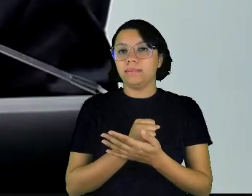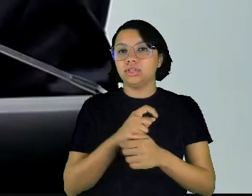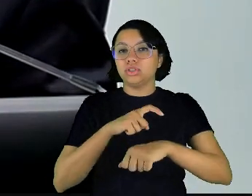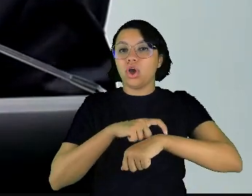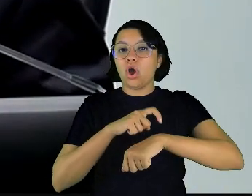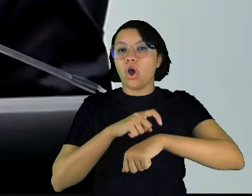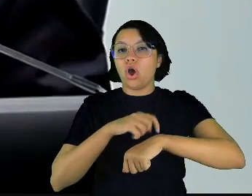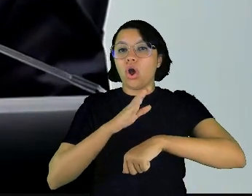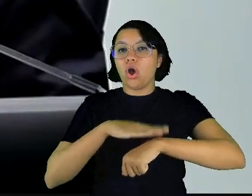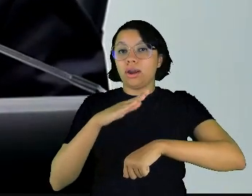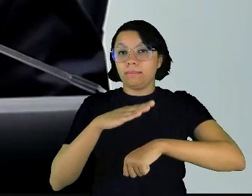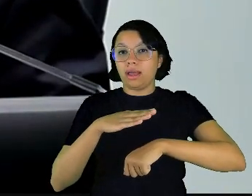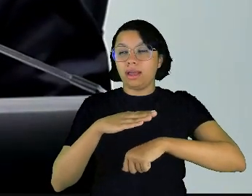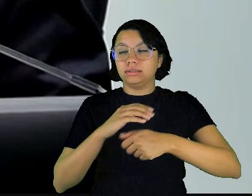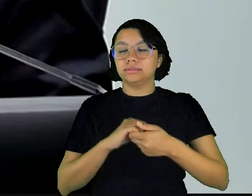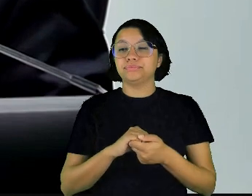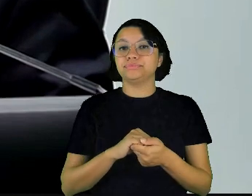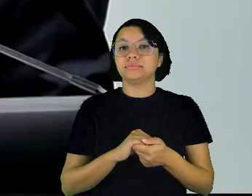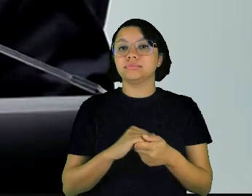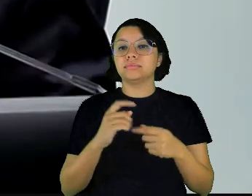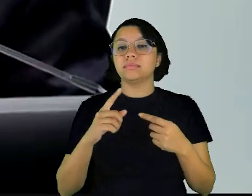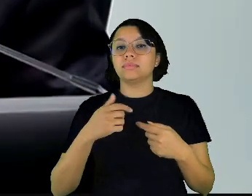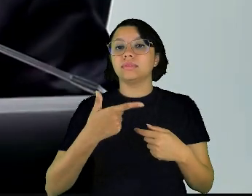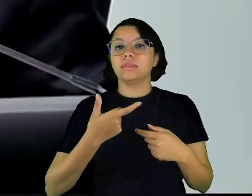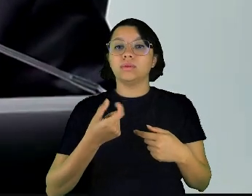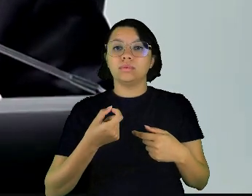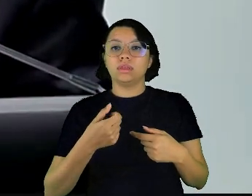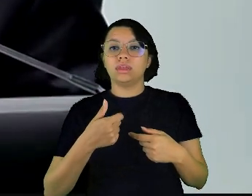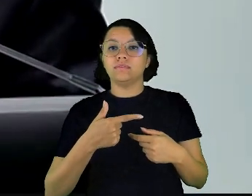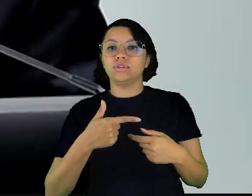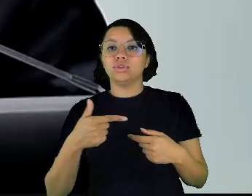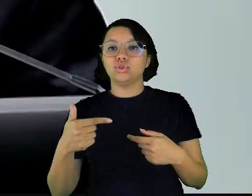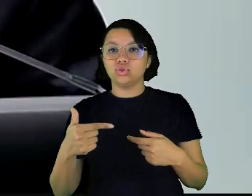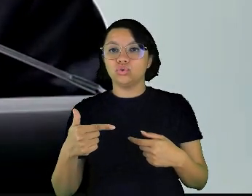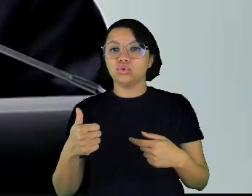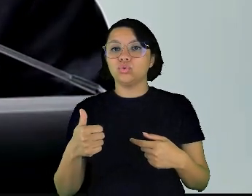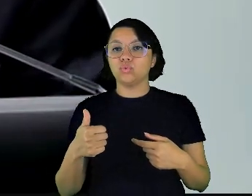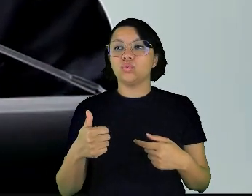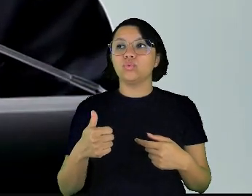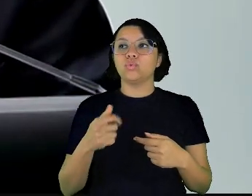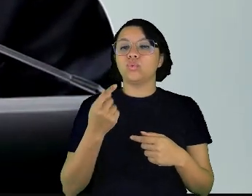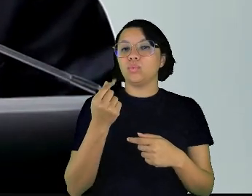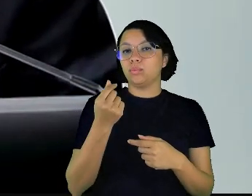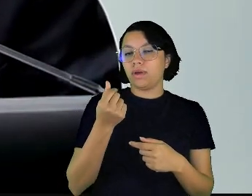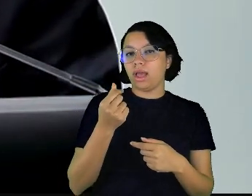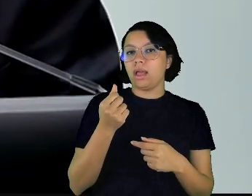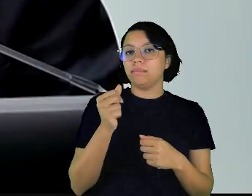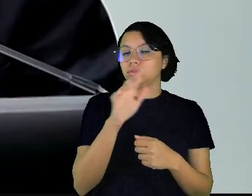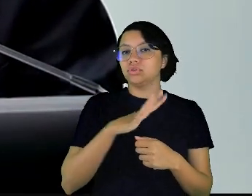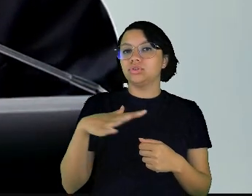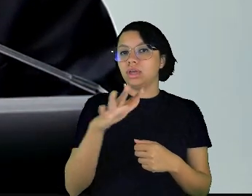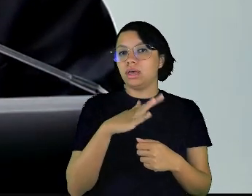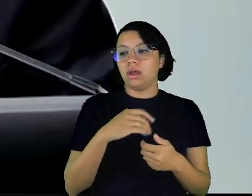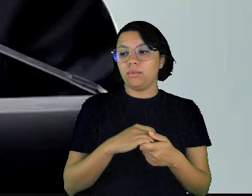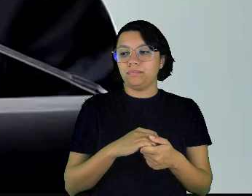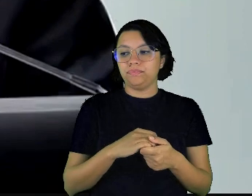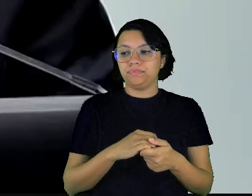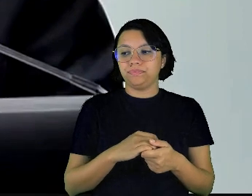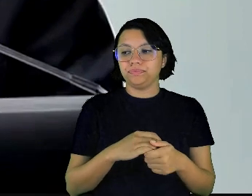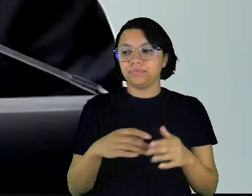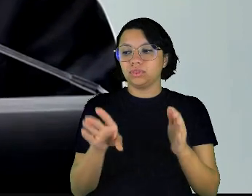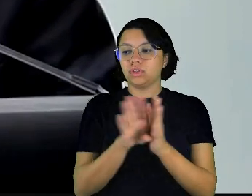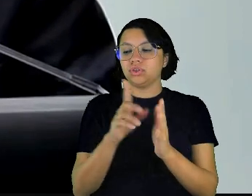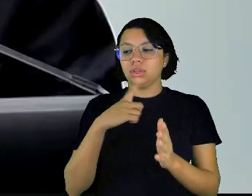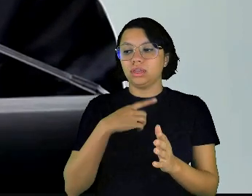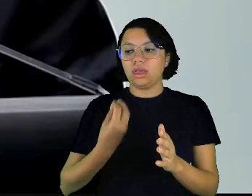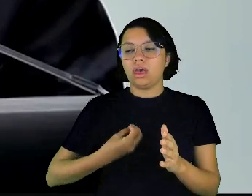horas extraordinárias, e o 1021 sobre verbas remuneratórias de uma forma geral. E chega até a existir ali